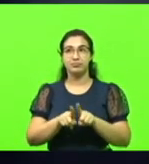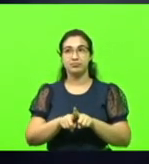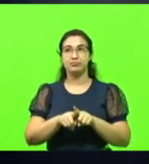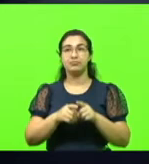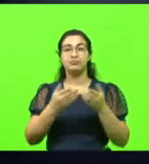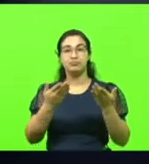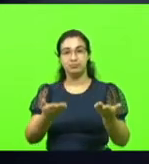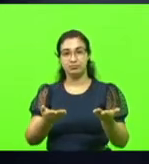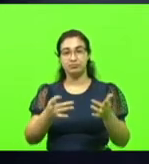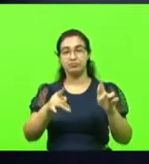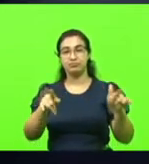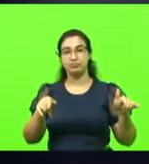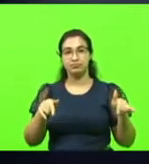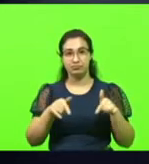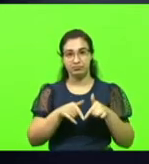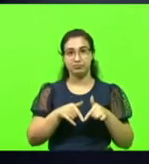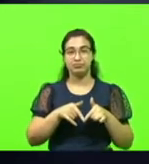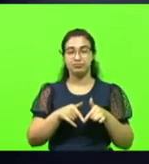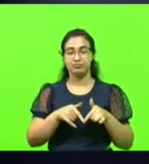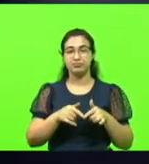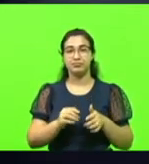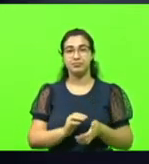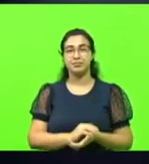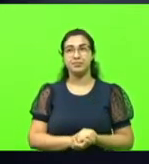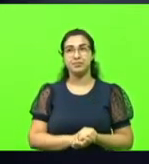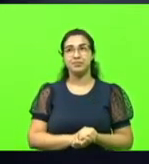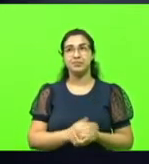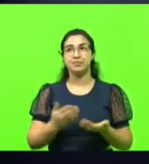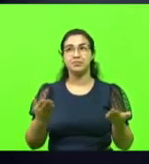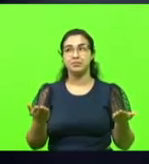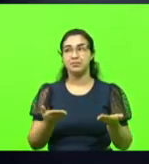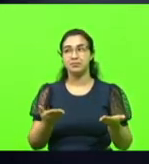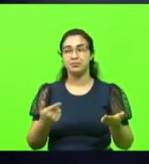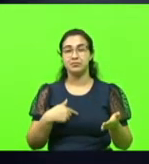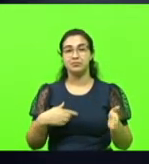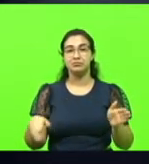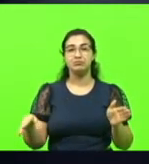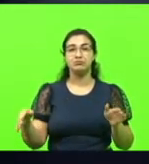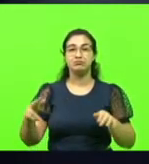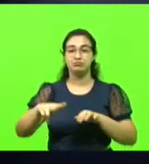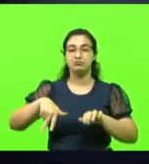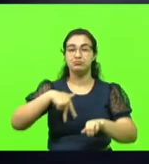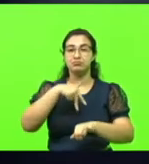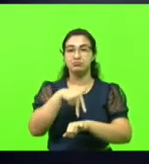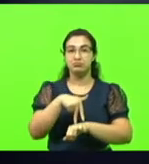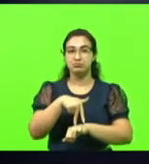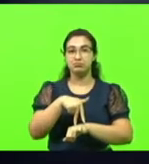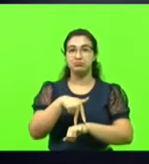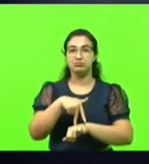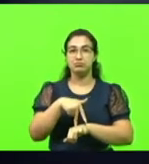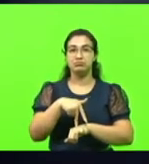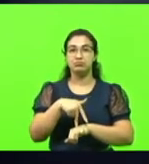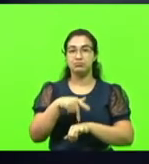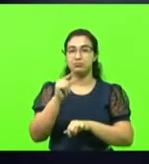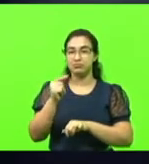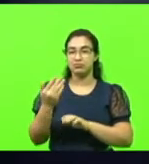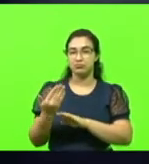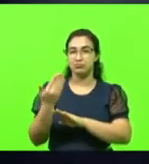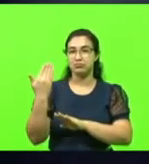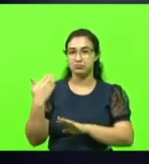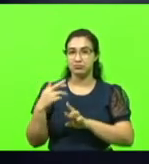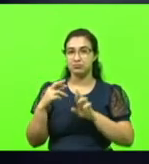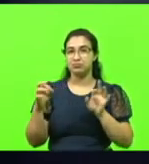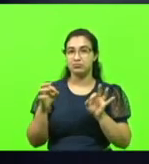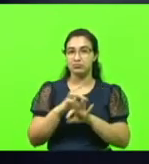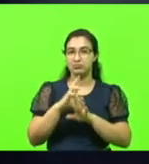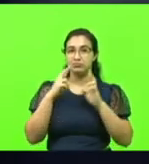em gabinete, em despacho. Hoje me faz vir à tribuna, acabei de sair de uma reunião com as técnicas lá